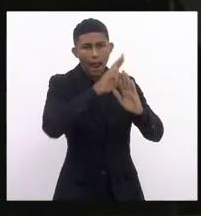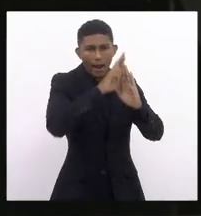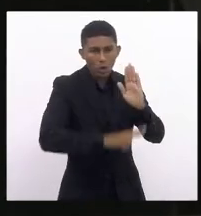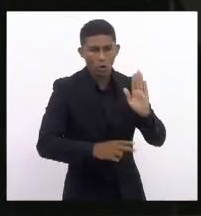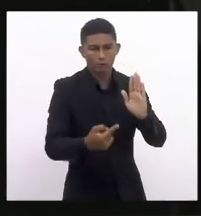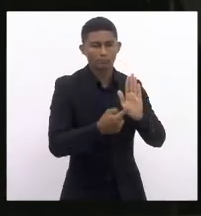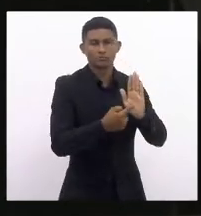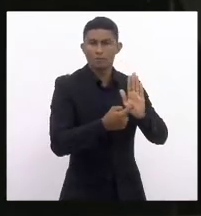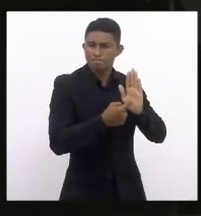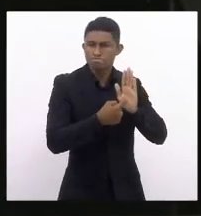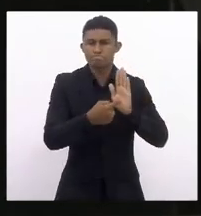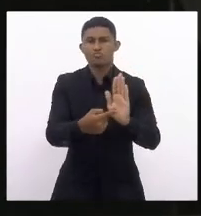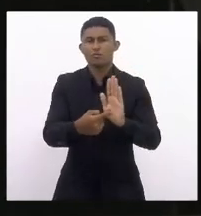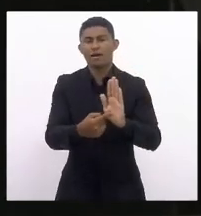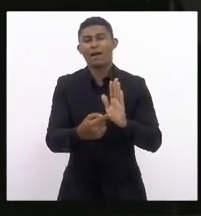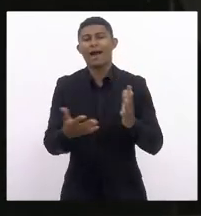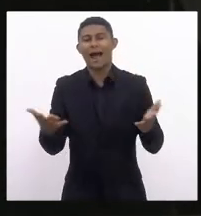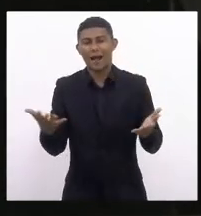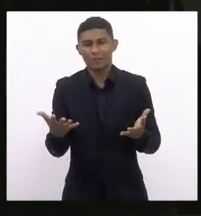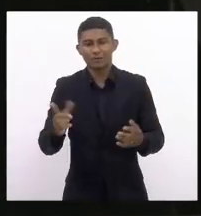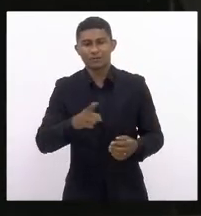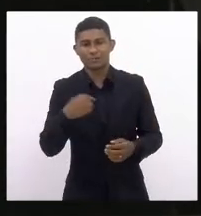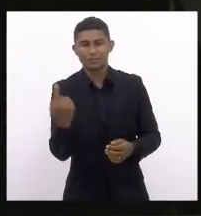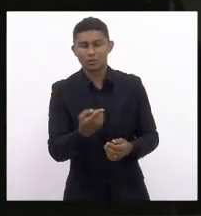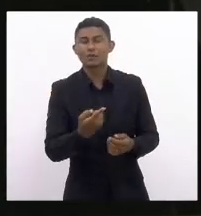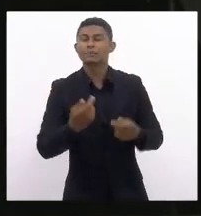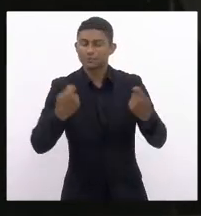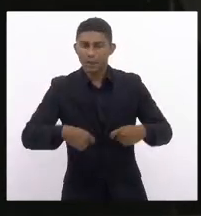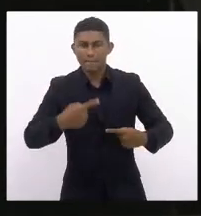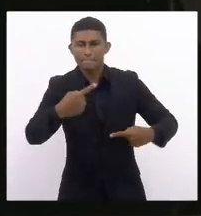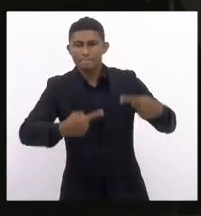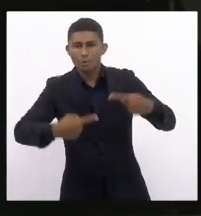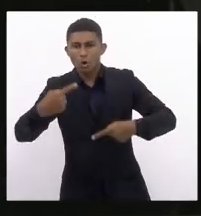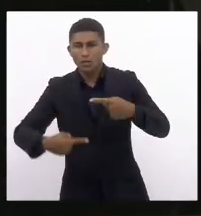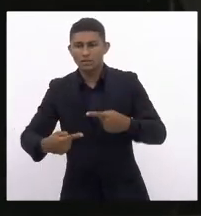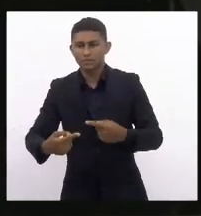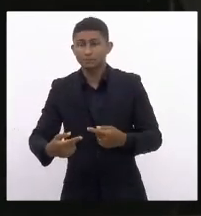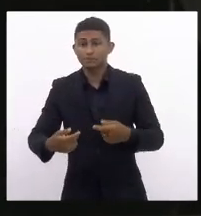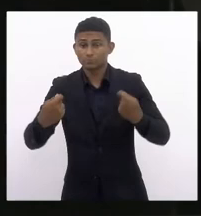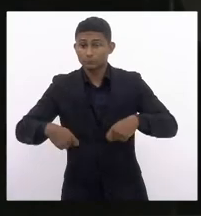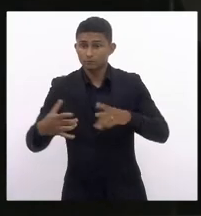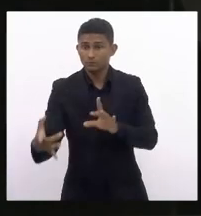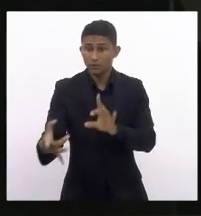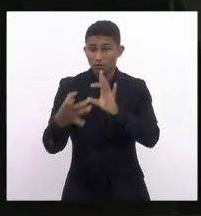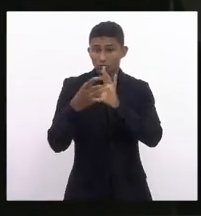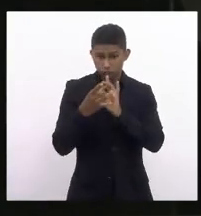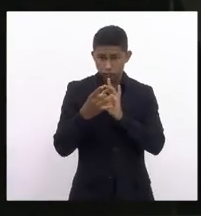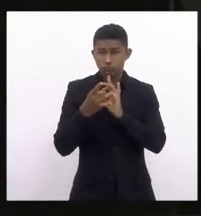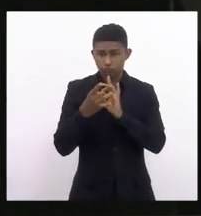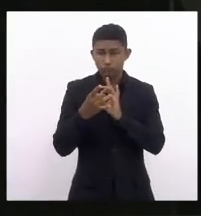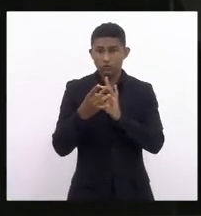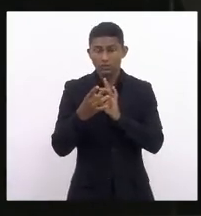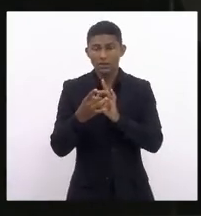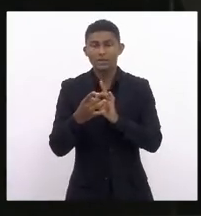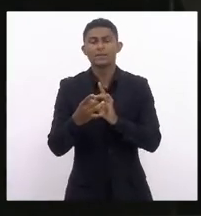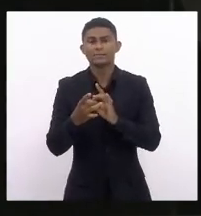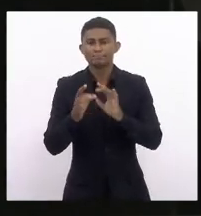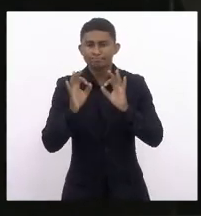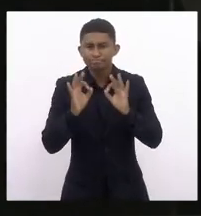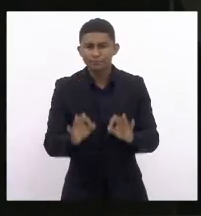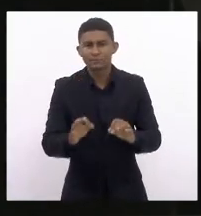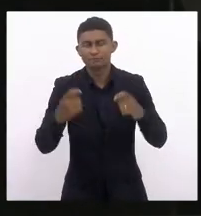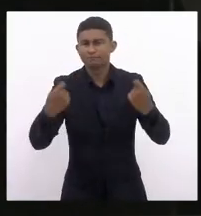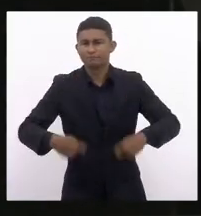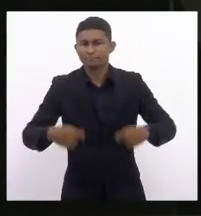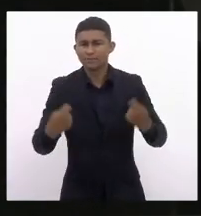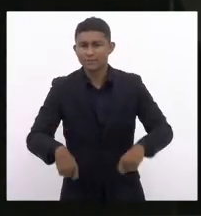trabalho político, é o trabalho de correlação de forças, é o trabalho do convencimento, é o trabalho